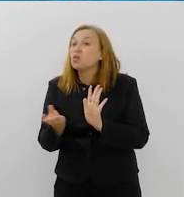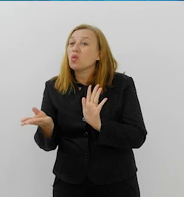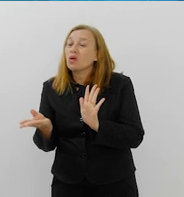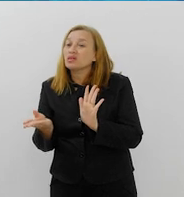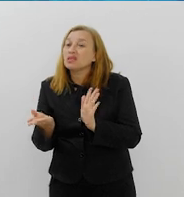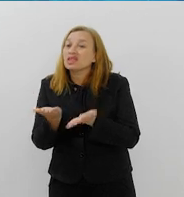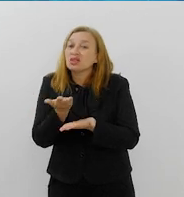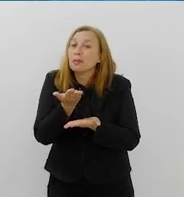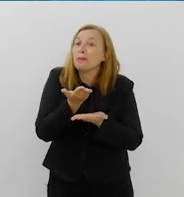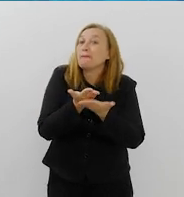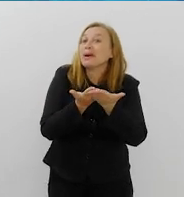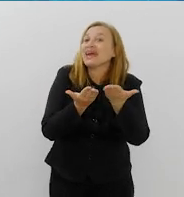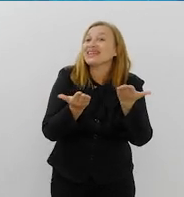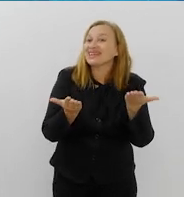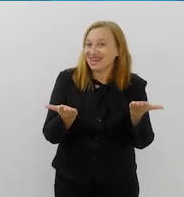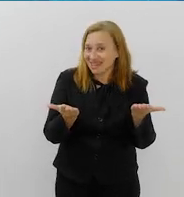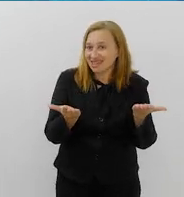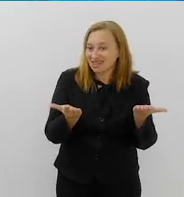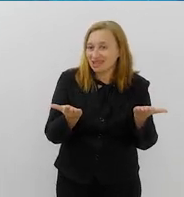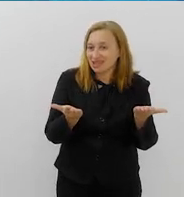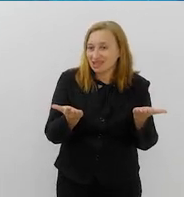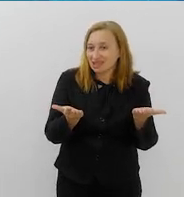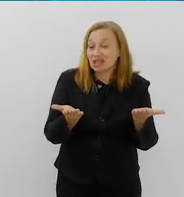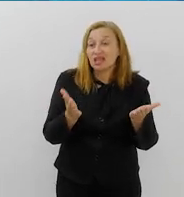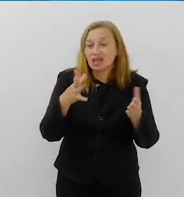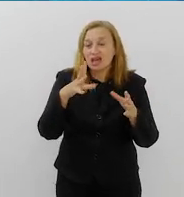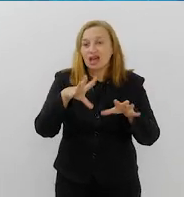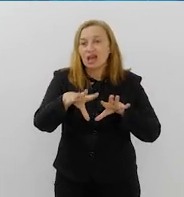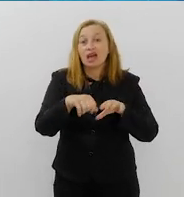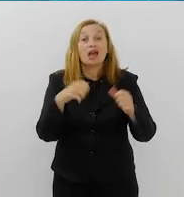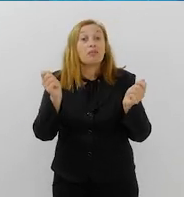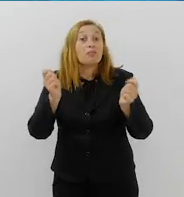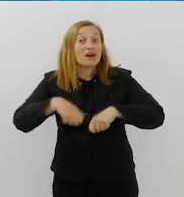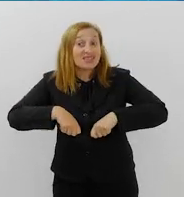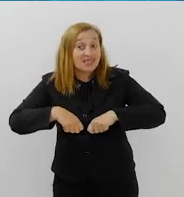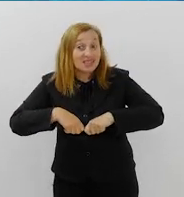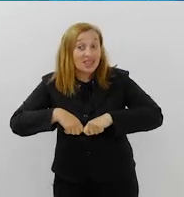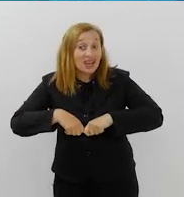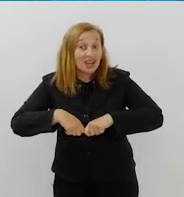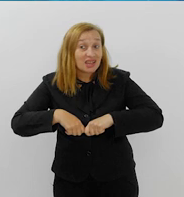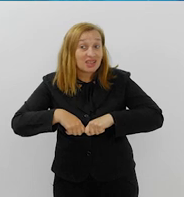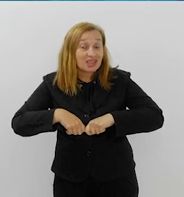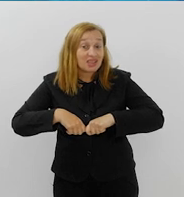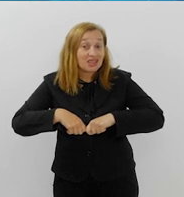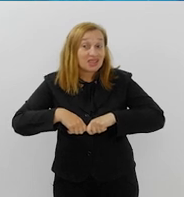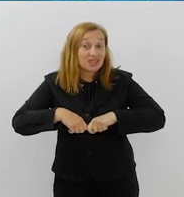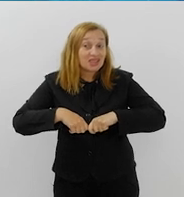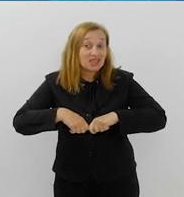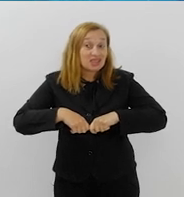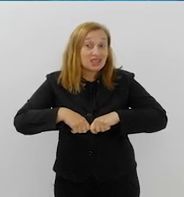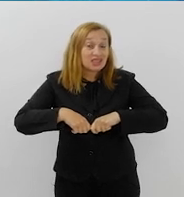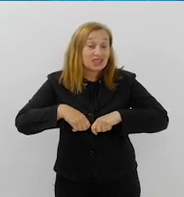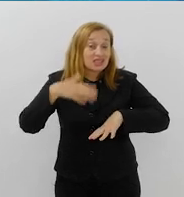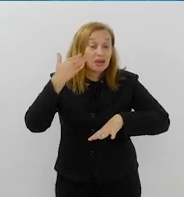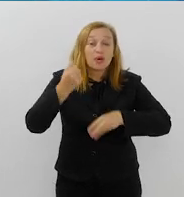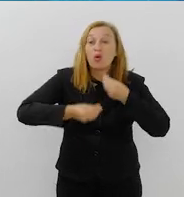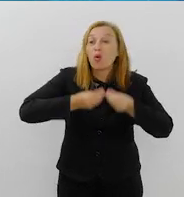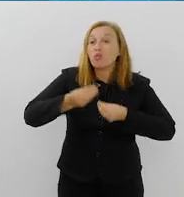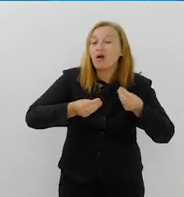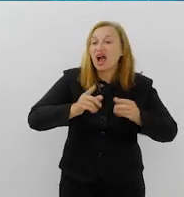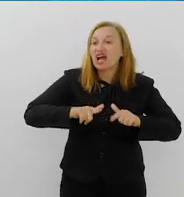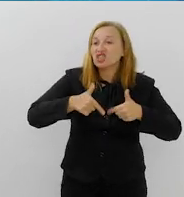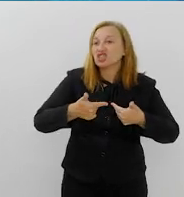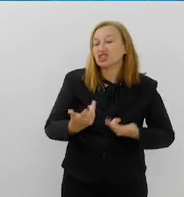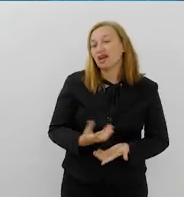mostrando o quanto eles estão perdendo, né, a capacidade de lidar com o nada,